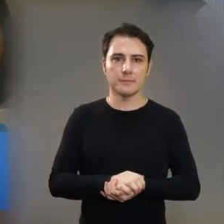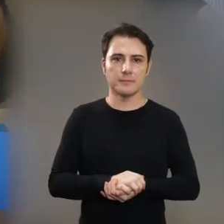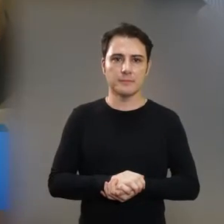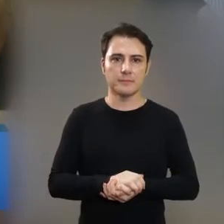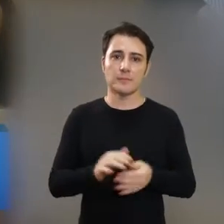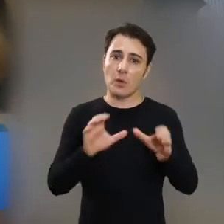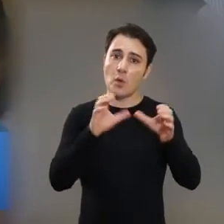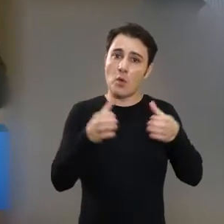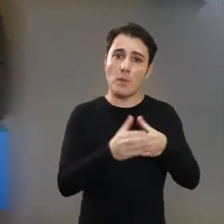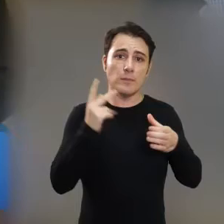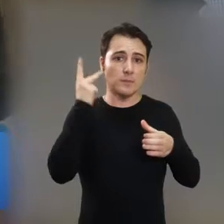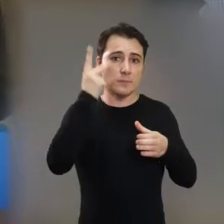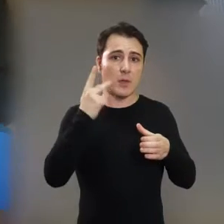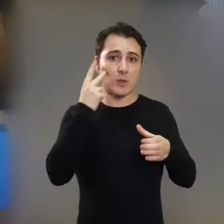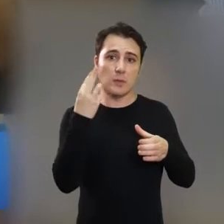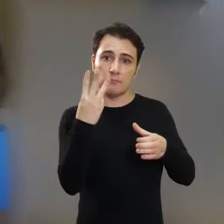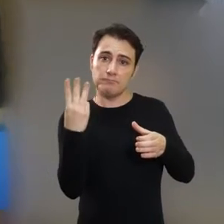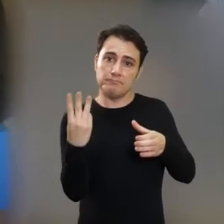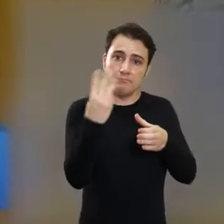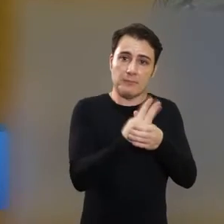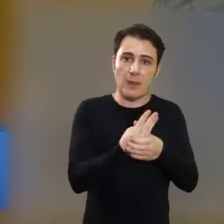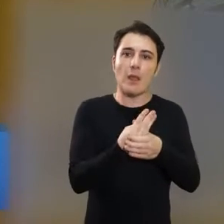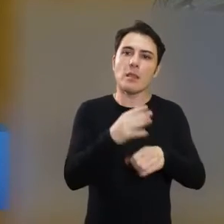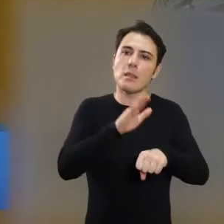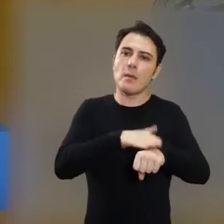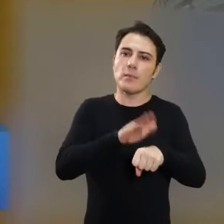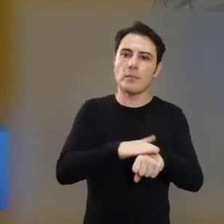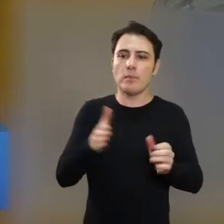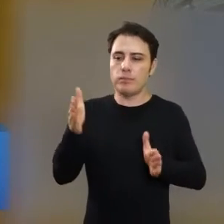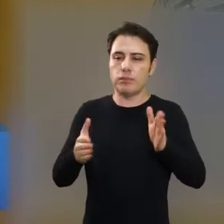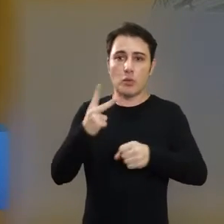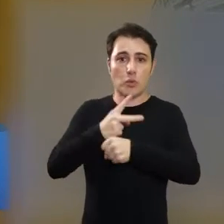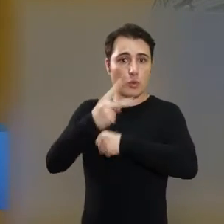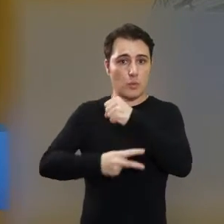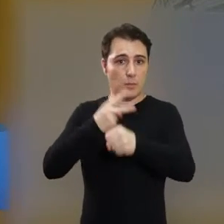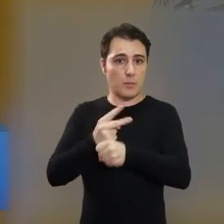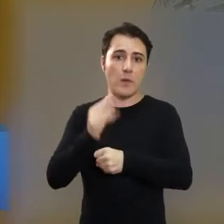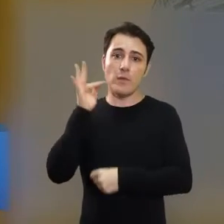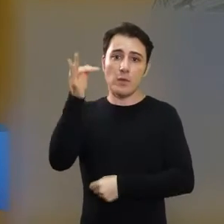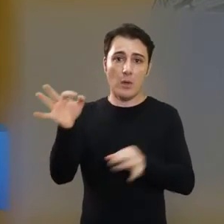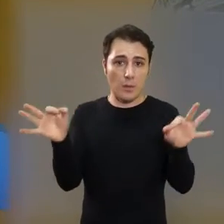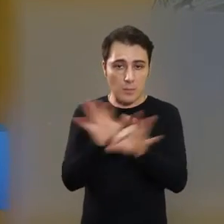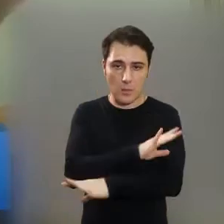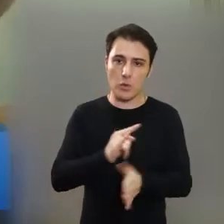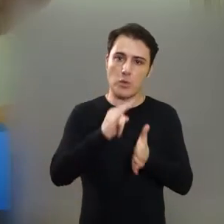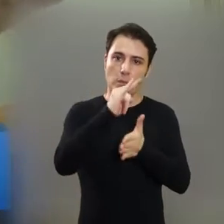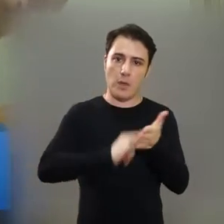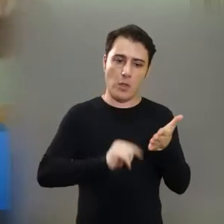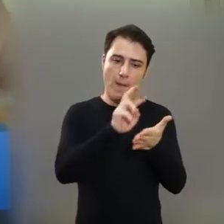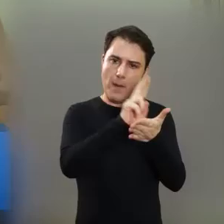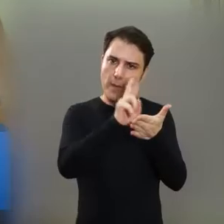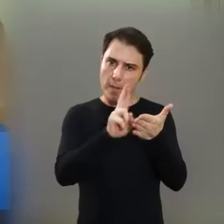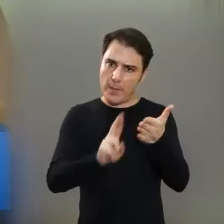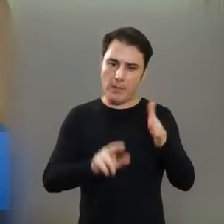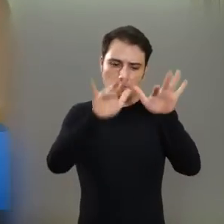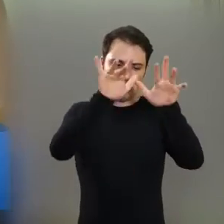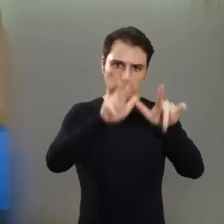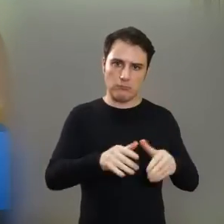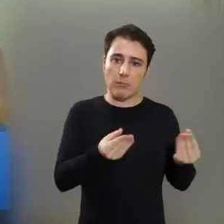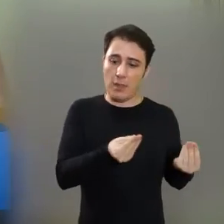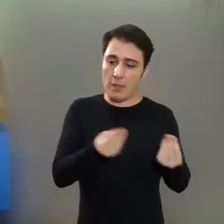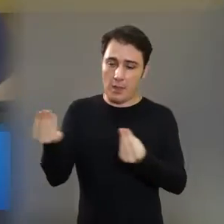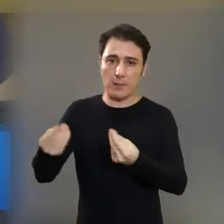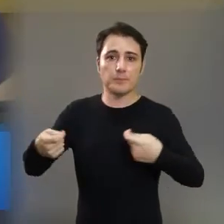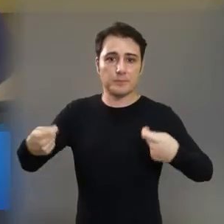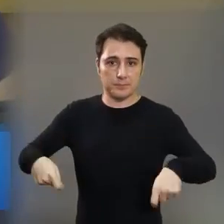vivida a comissão será composta por três vereadores E terá duração inicial de dois anos sendo que ao final dos trabalhos deverá